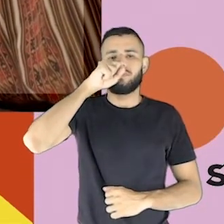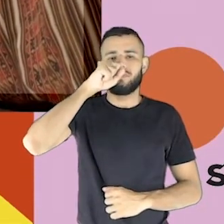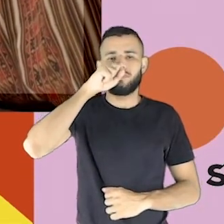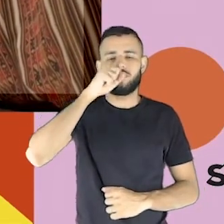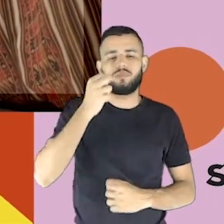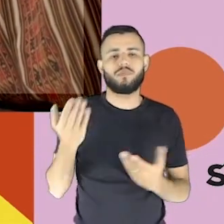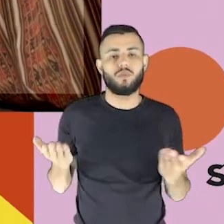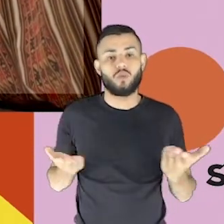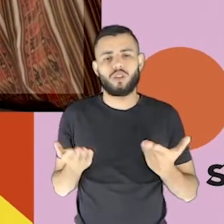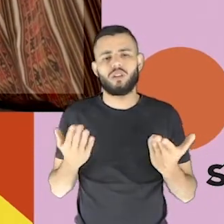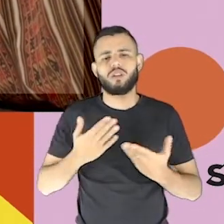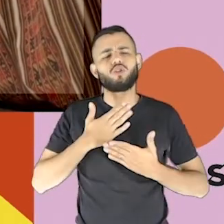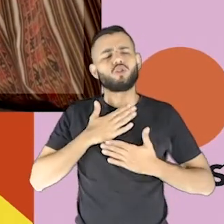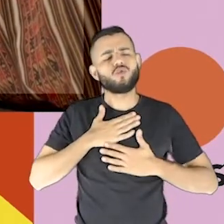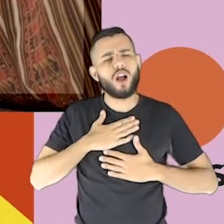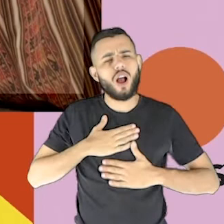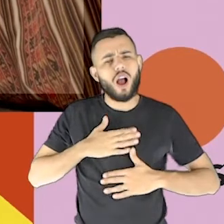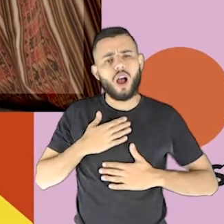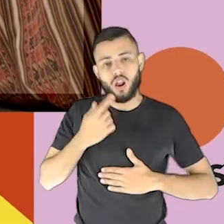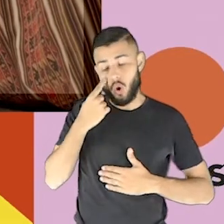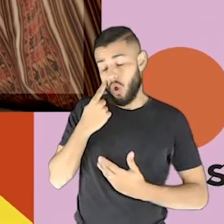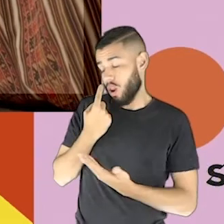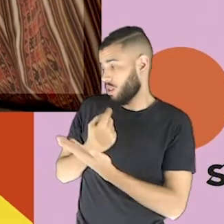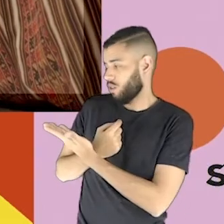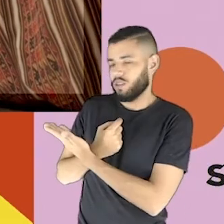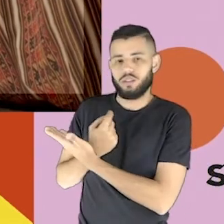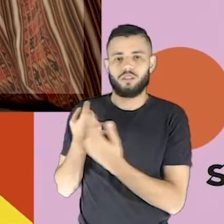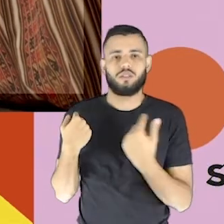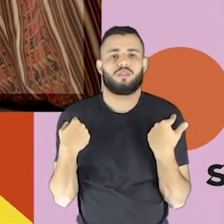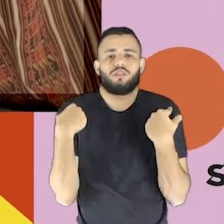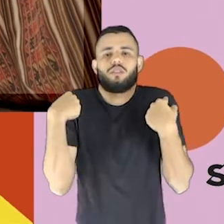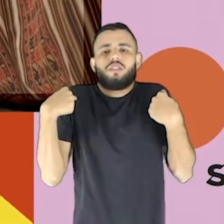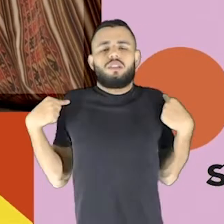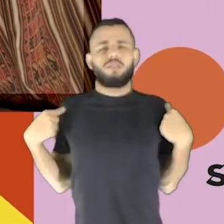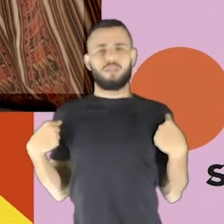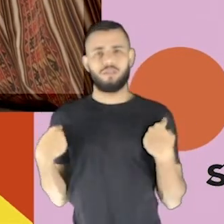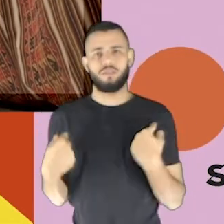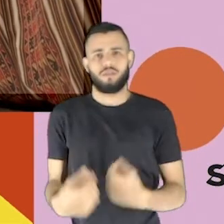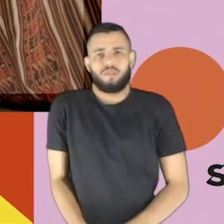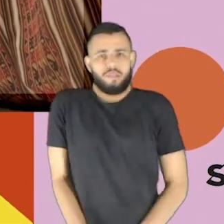Desenrola devagar e gira os ombros para trás.